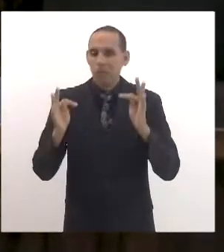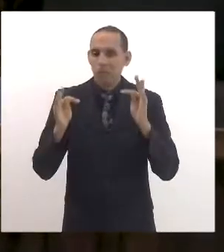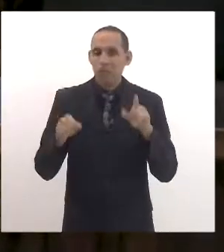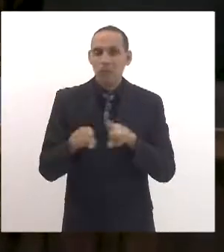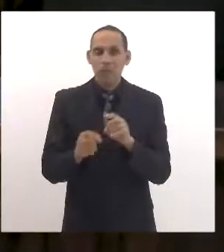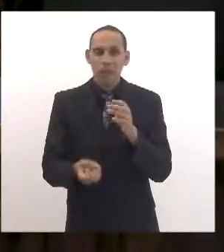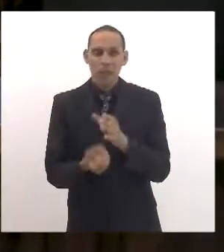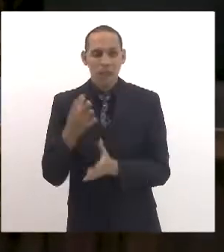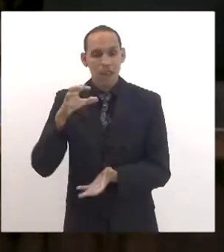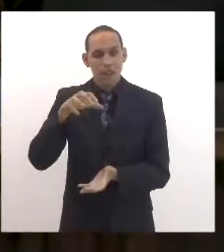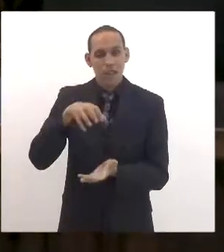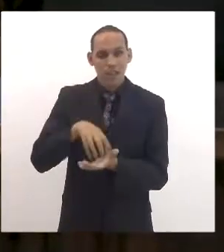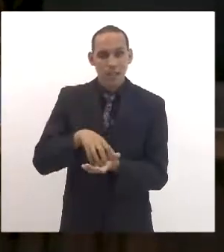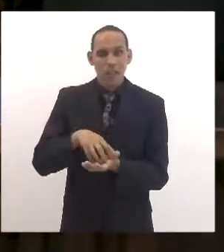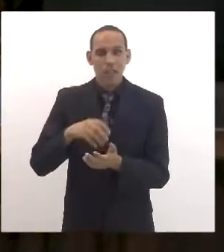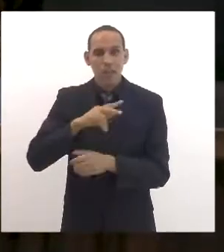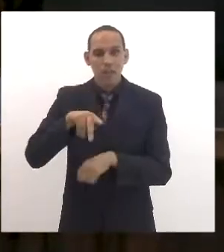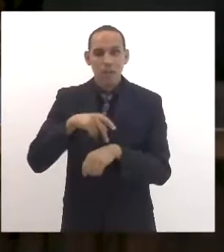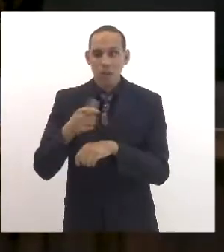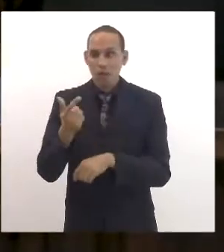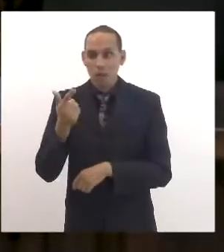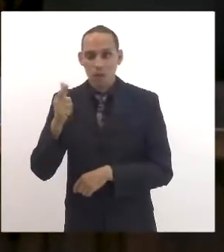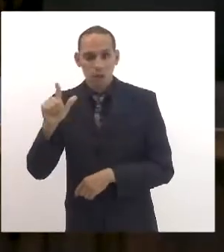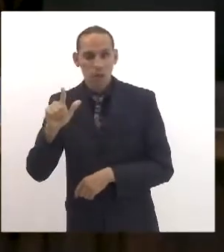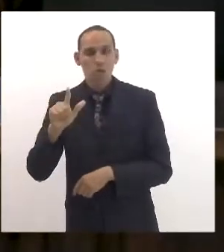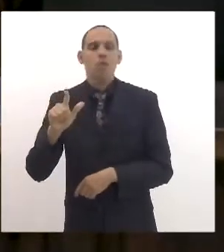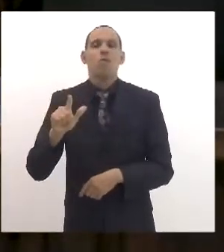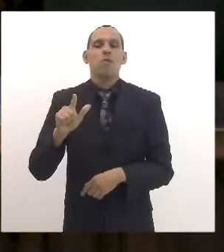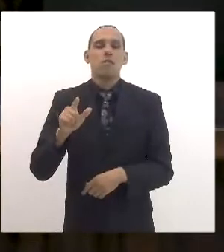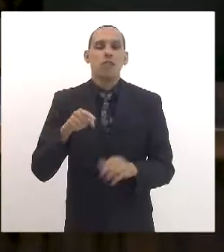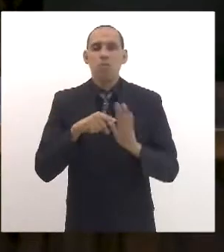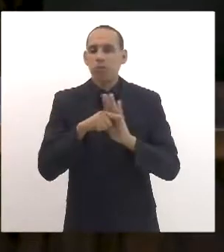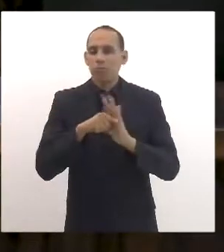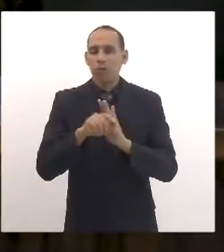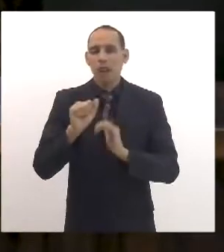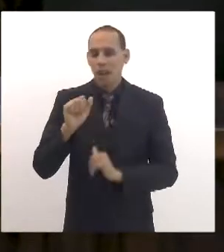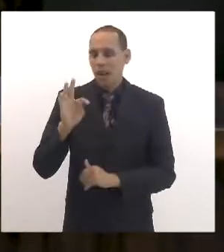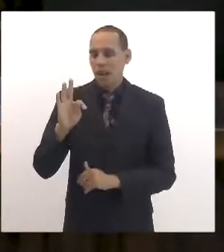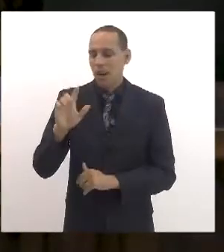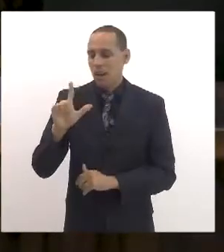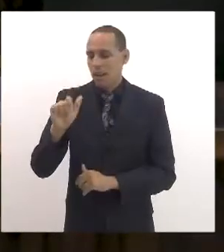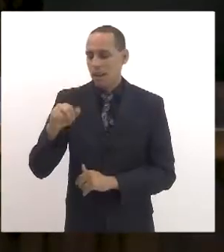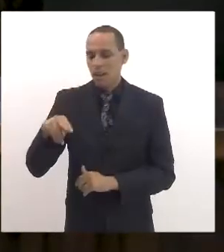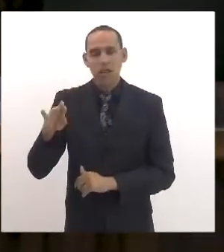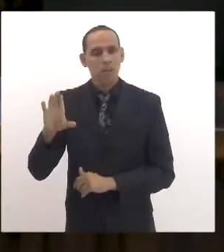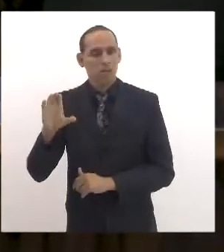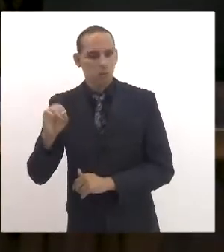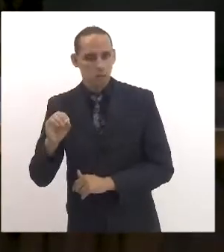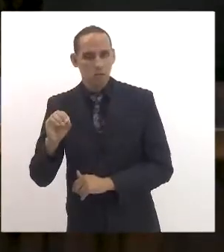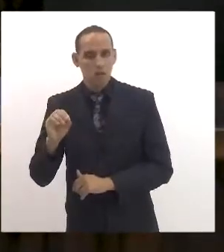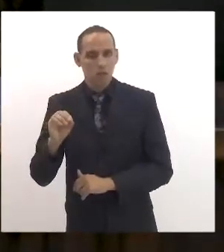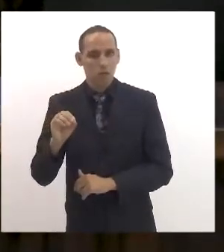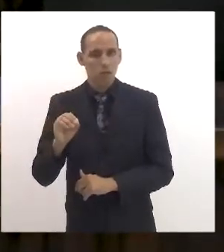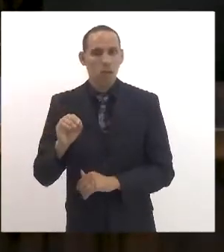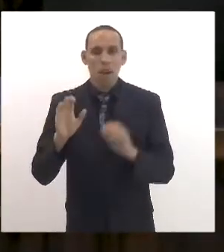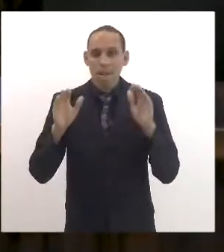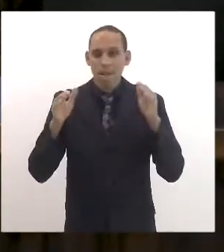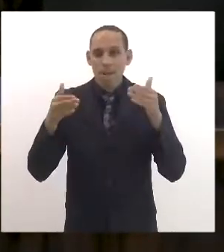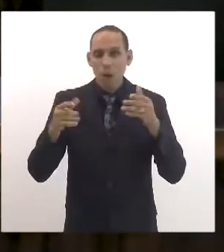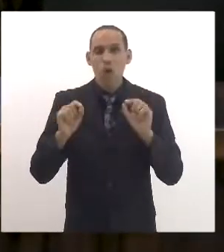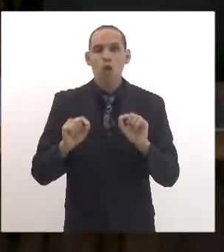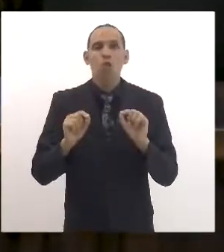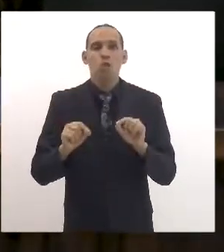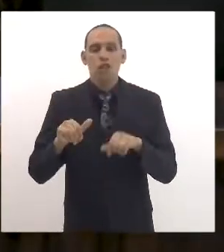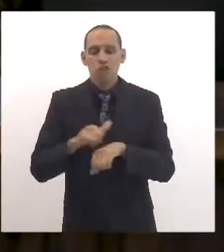Centro Internacional de Investigação do Atlântico, esteve diretamente envolvido na criação e promoção da Estratégia Espacial